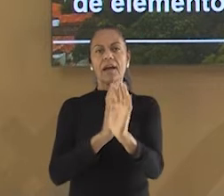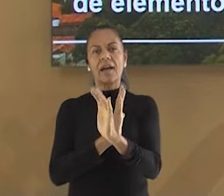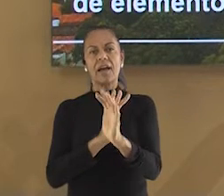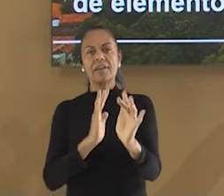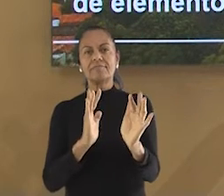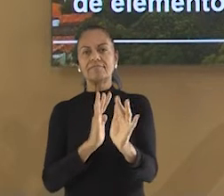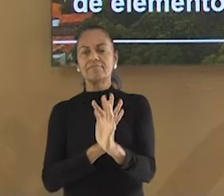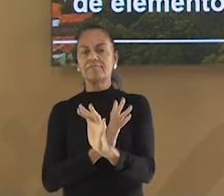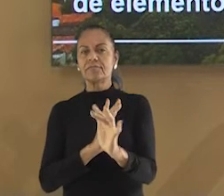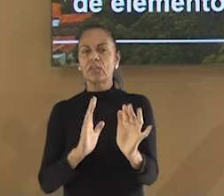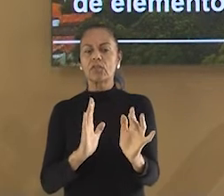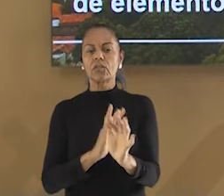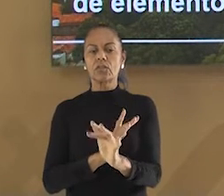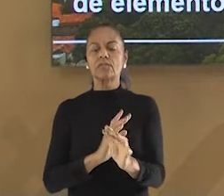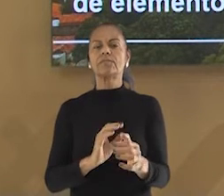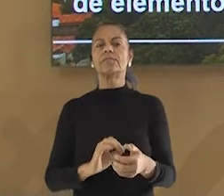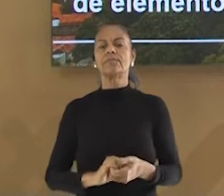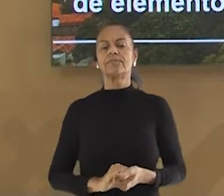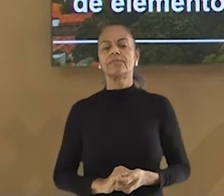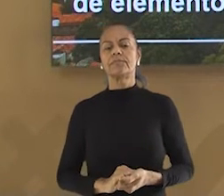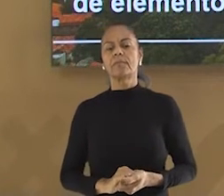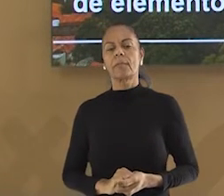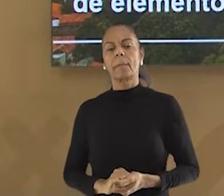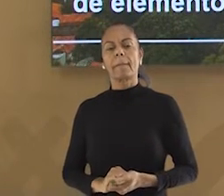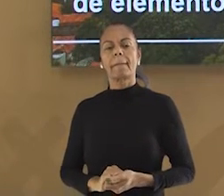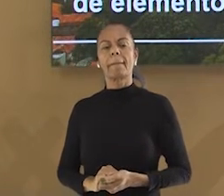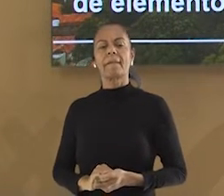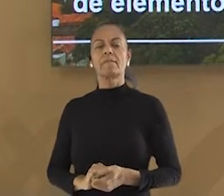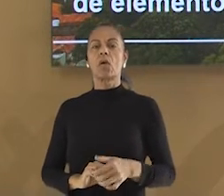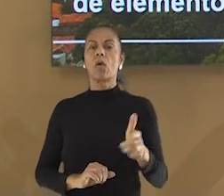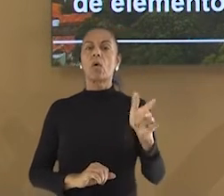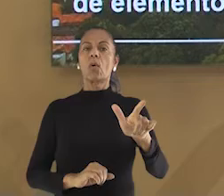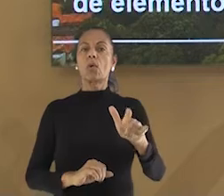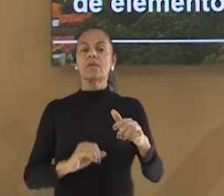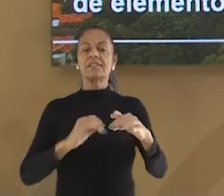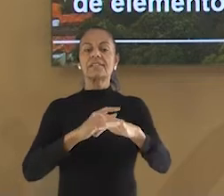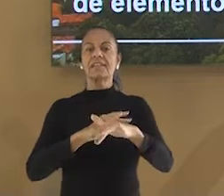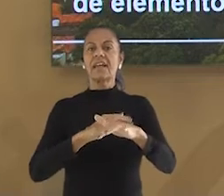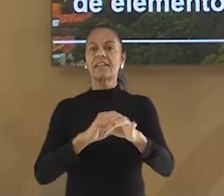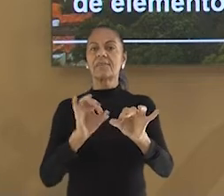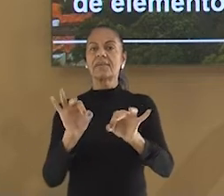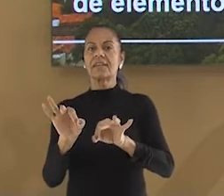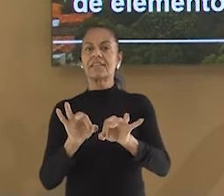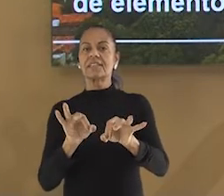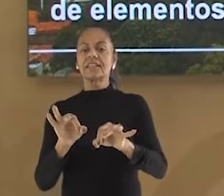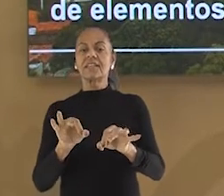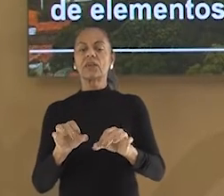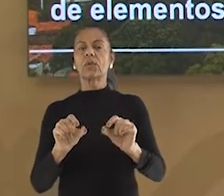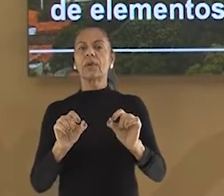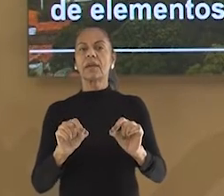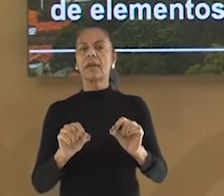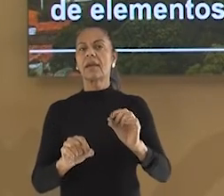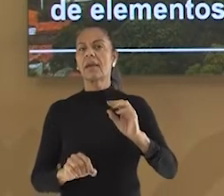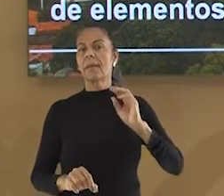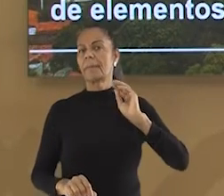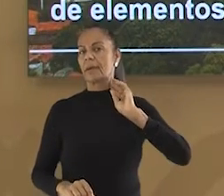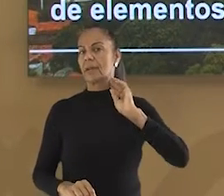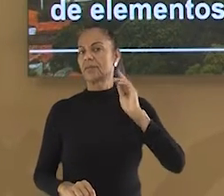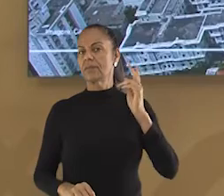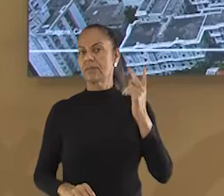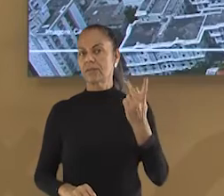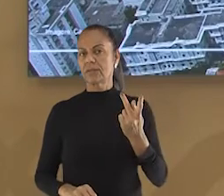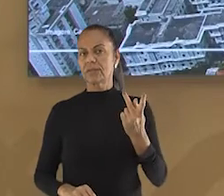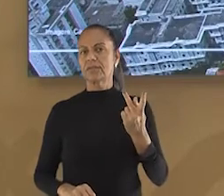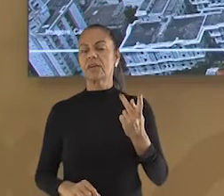ou seja, a movimentação de pessoas entre as cidades da região ou do entorno de Teresina. Uma outra